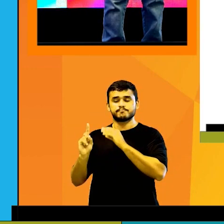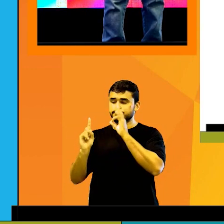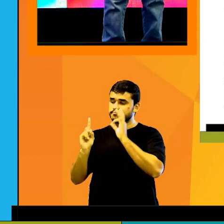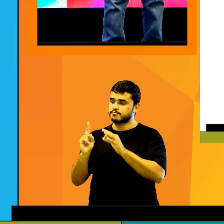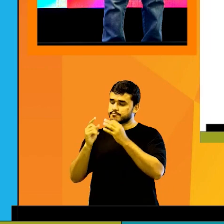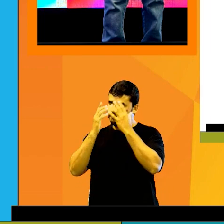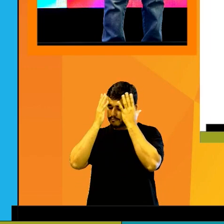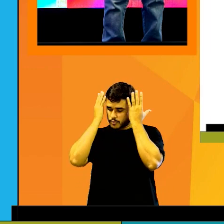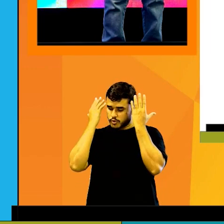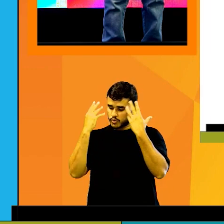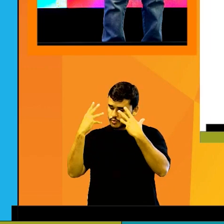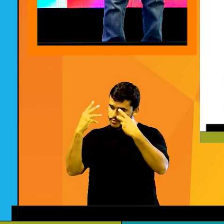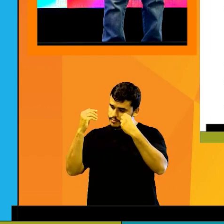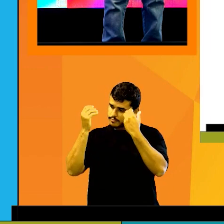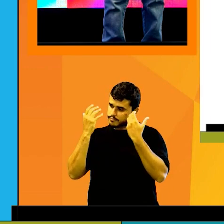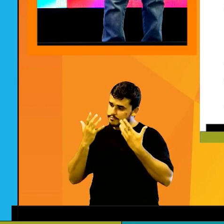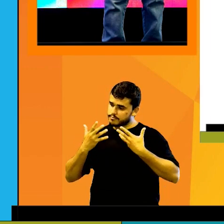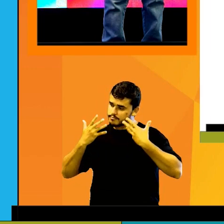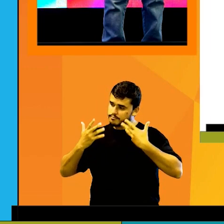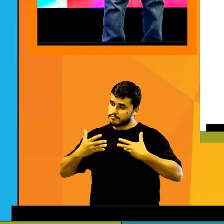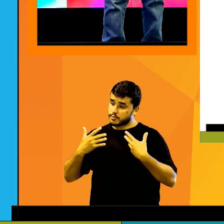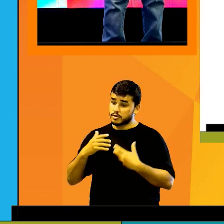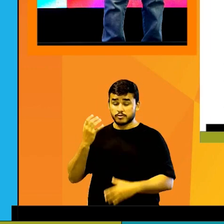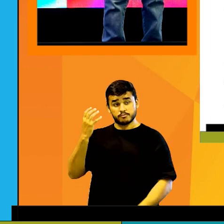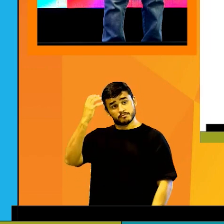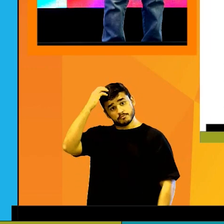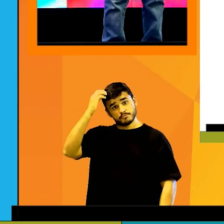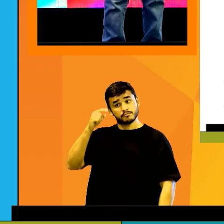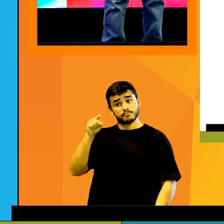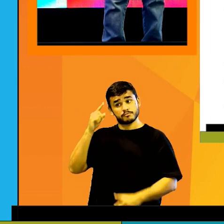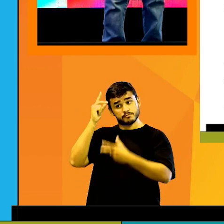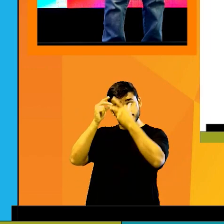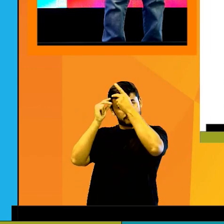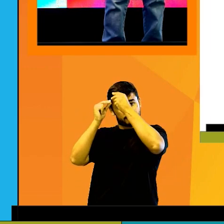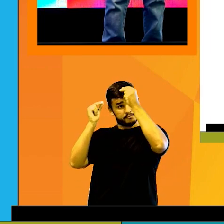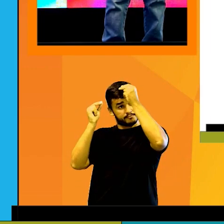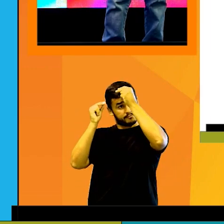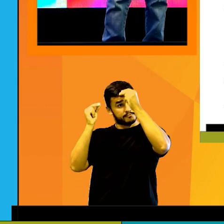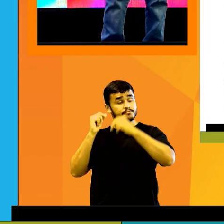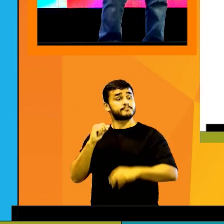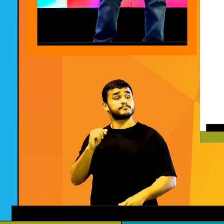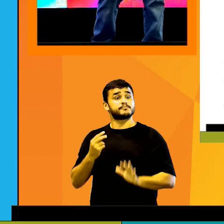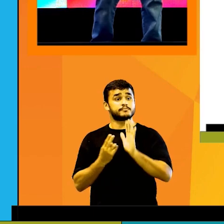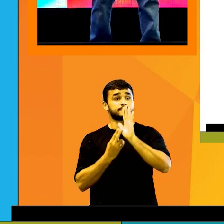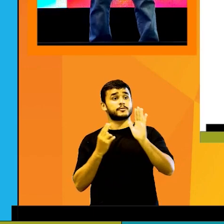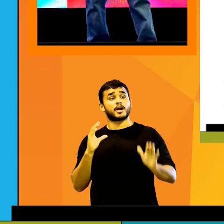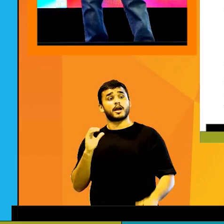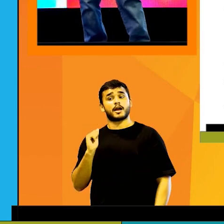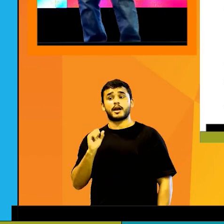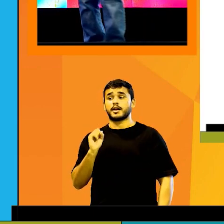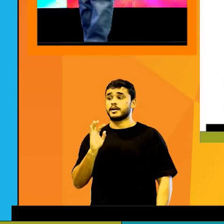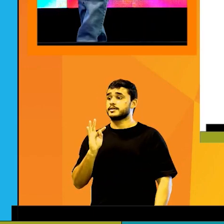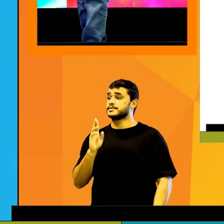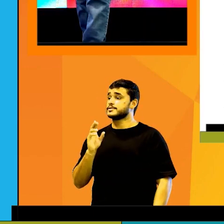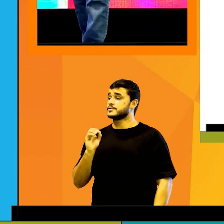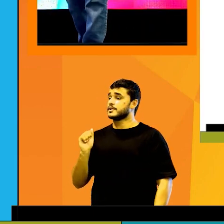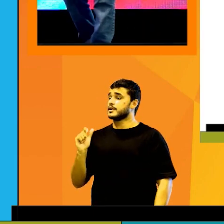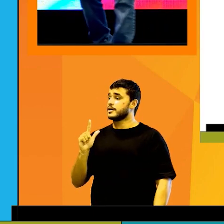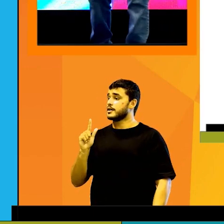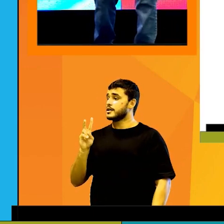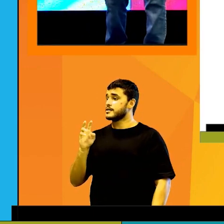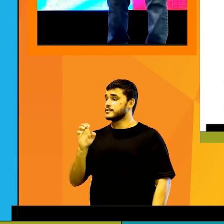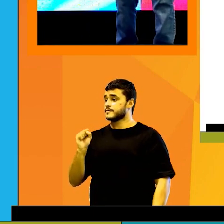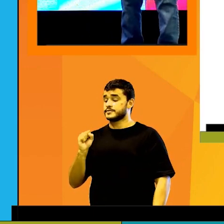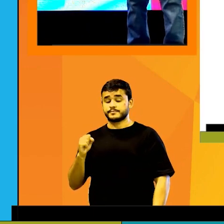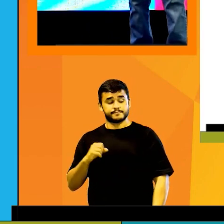louros da fonte e dá-me por coroa teu laço de fita. Castro Alves, esse poema está no um dos principais